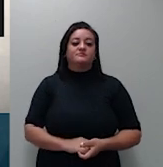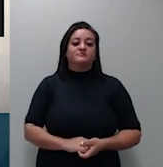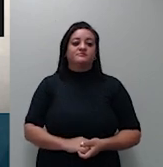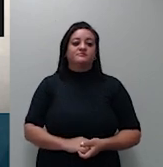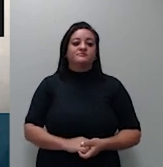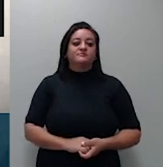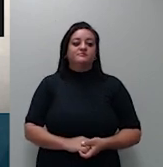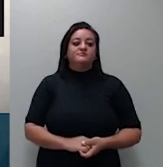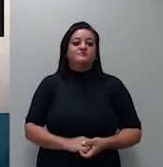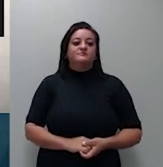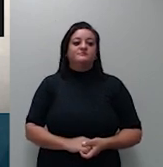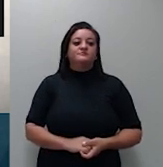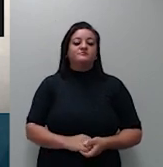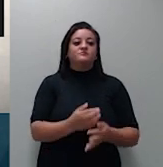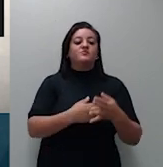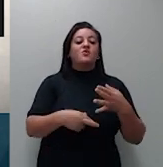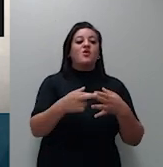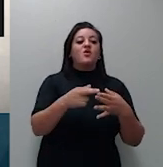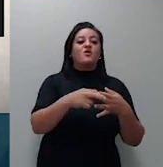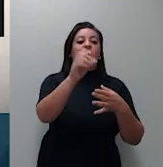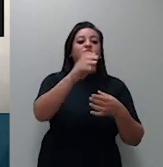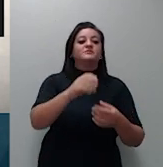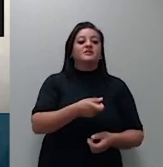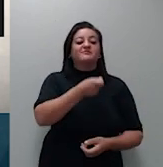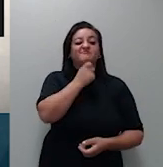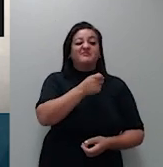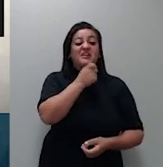um recurso especial antigo